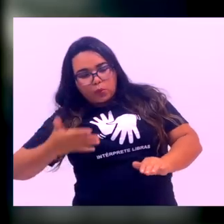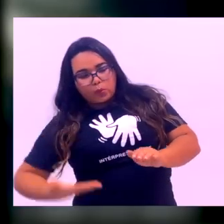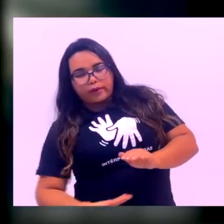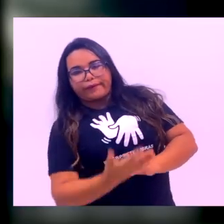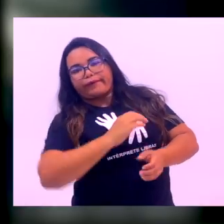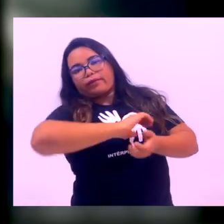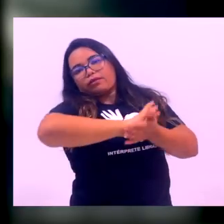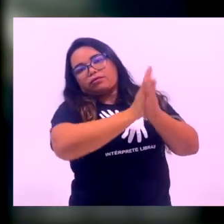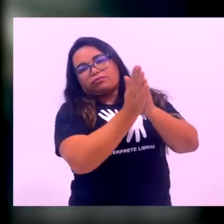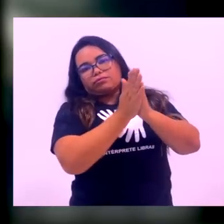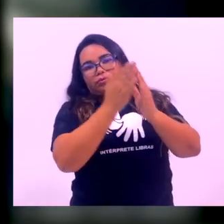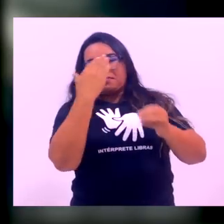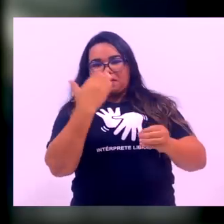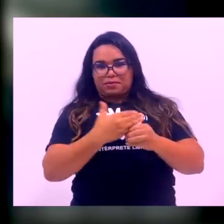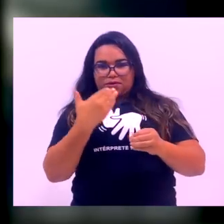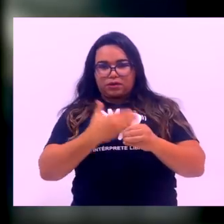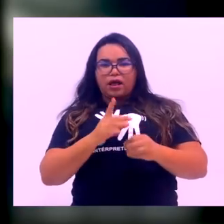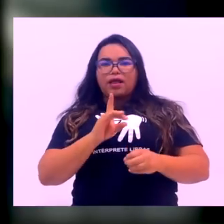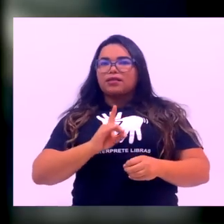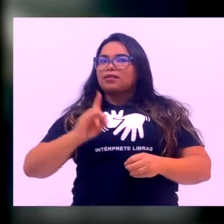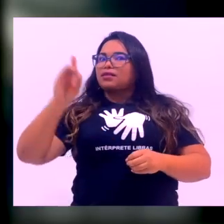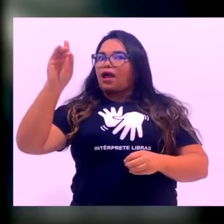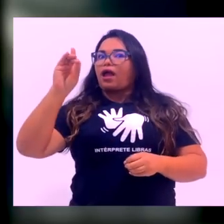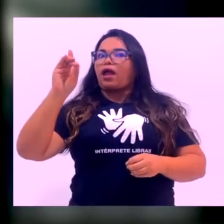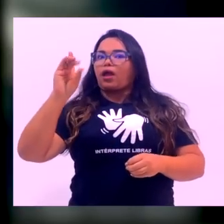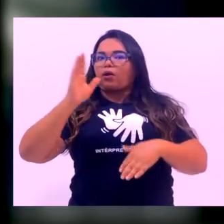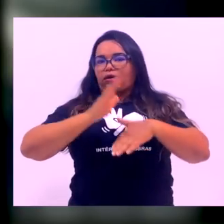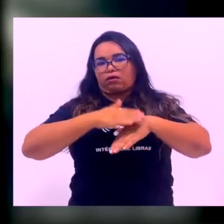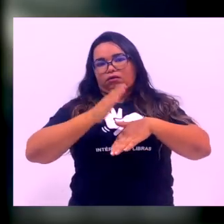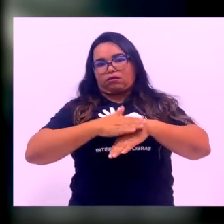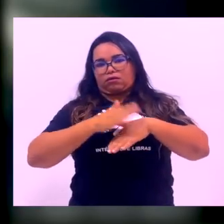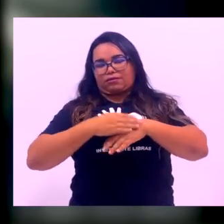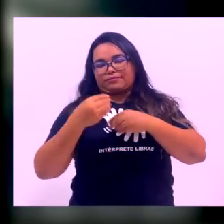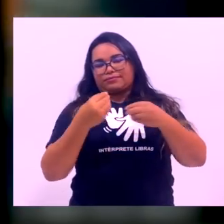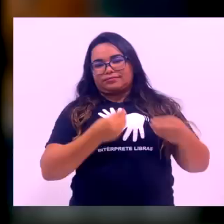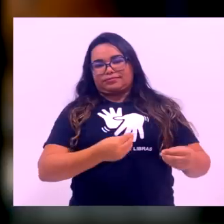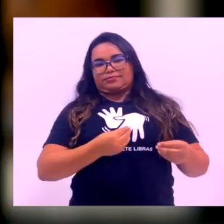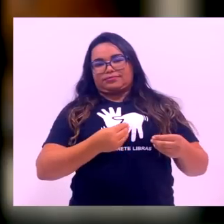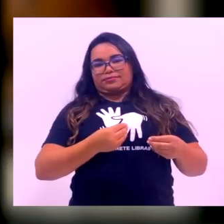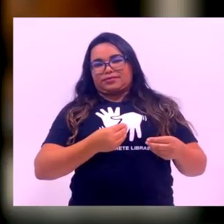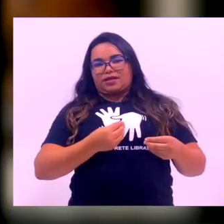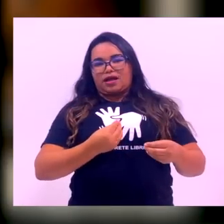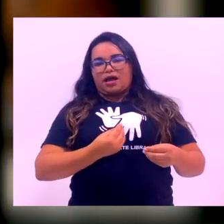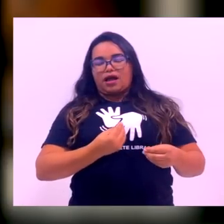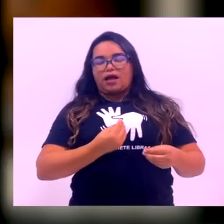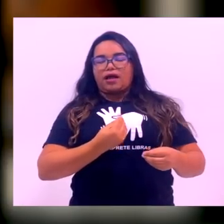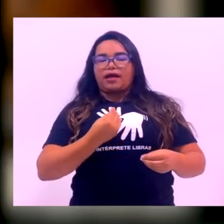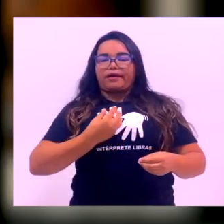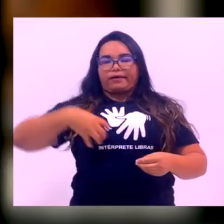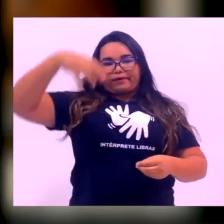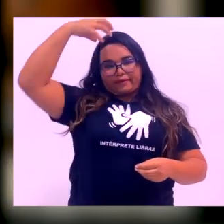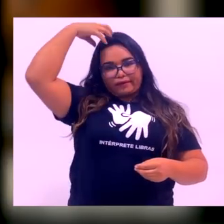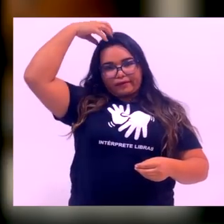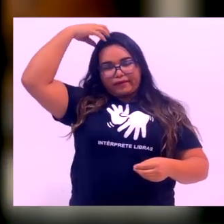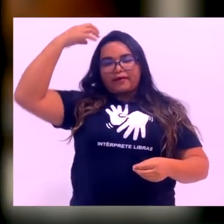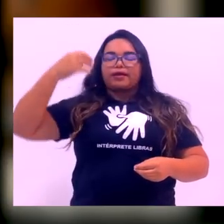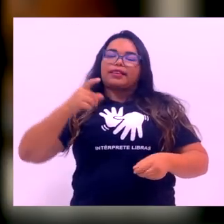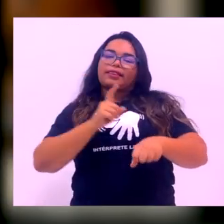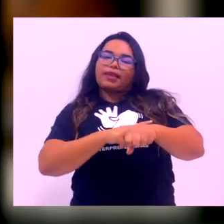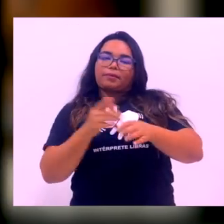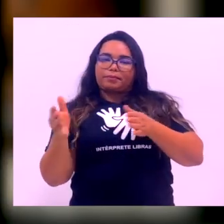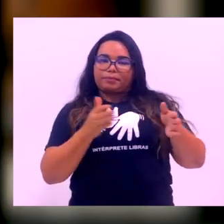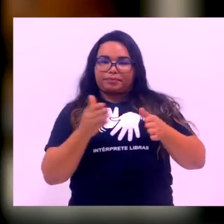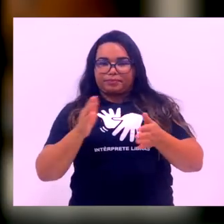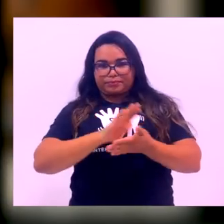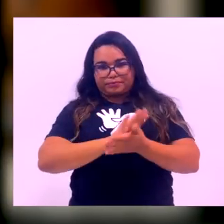tempos e as estações e remove reis e estabelece reis. E é Ele que dá sabedoria aos sábios e conhecimento àqueles que